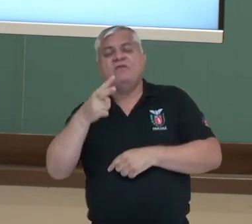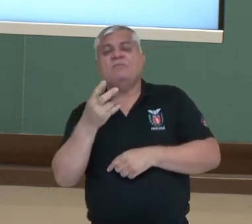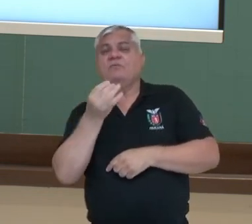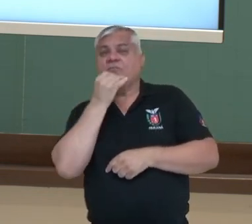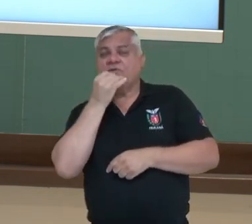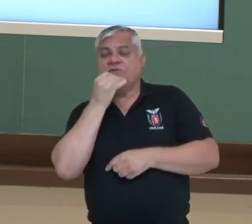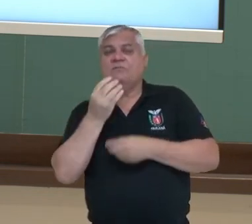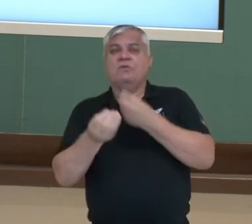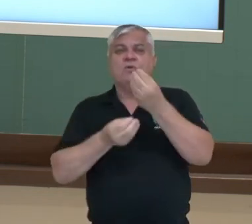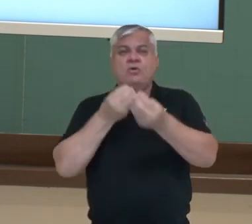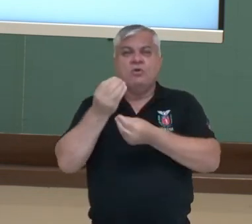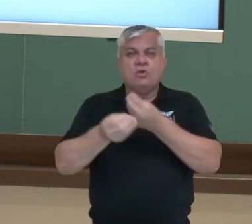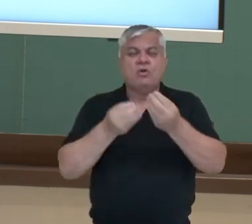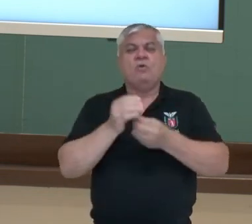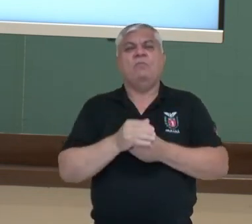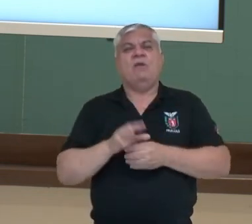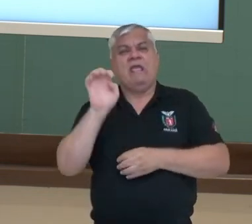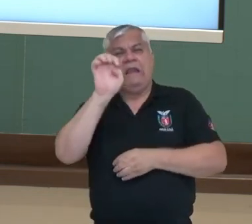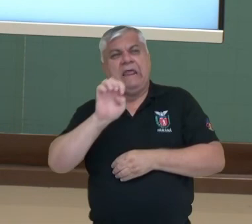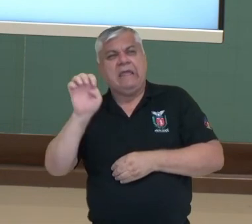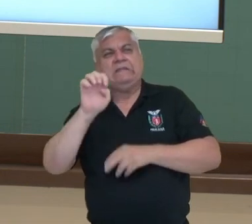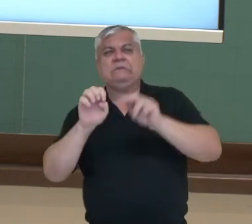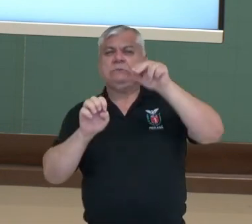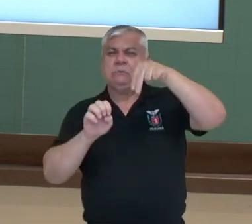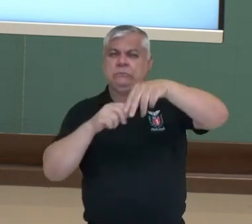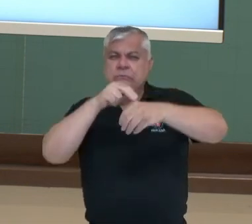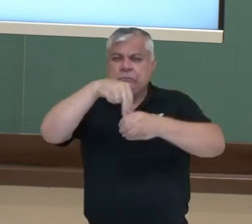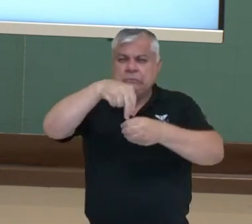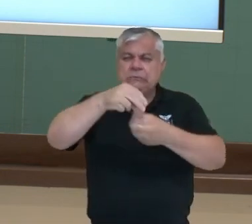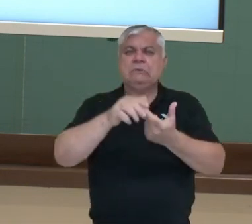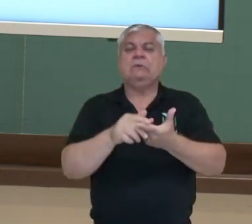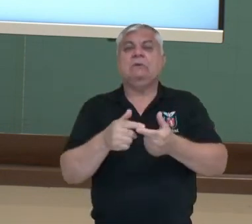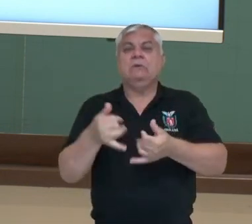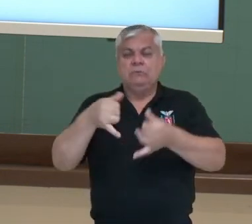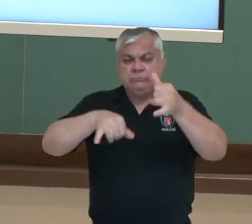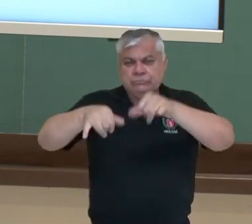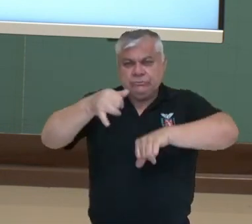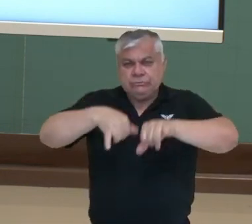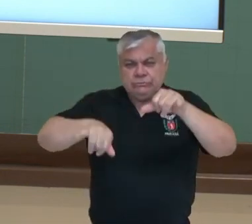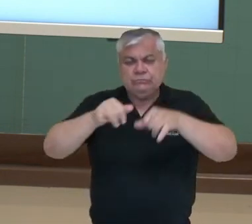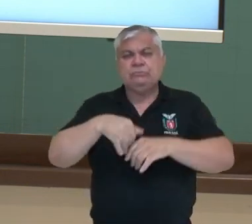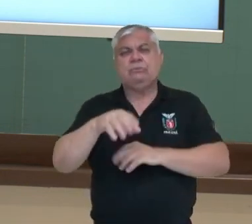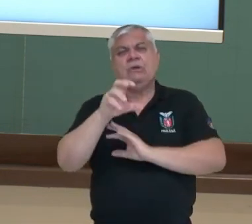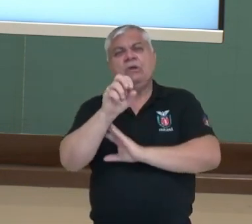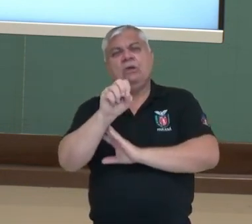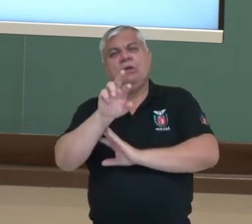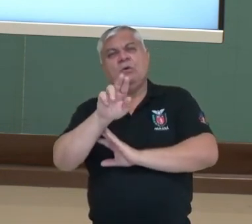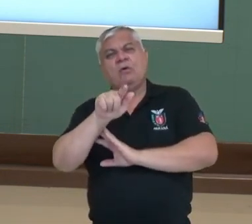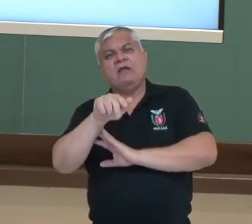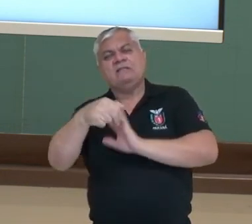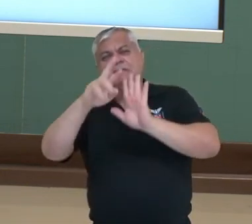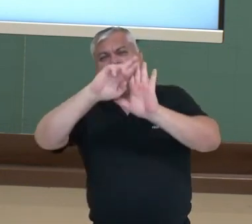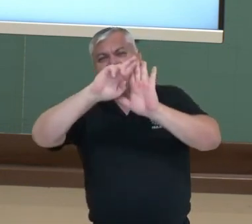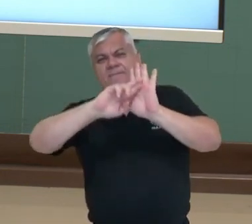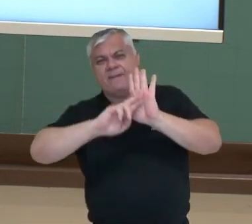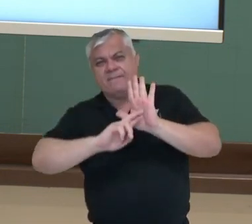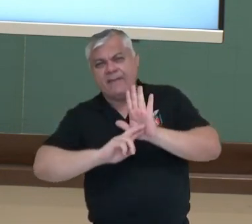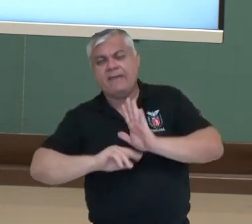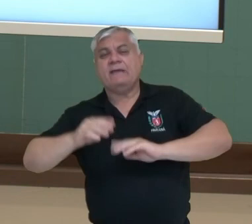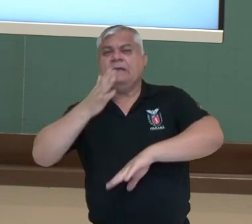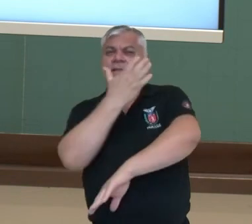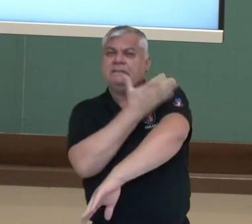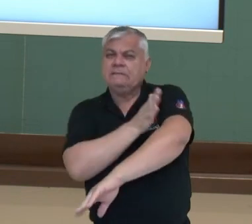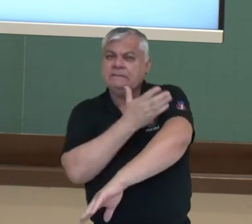de nucleófilo, eletrófilo, relembramos os tipos de reações químicas orgânicas, suas regras,